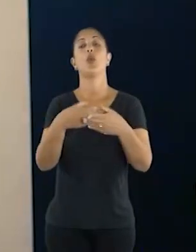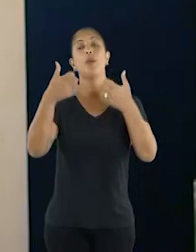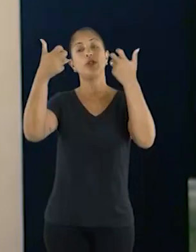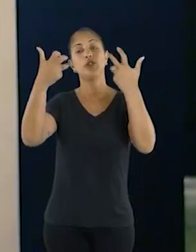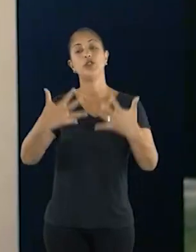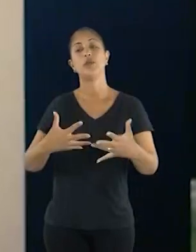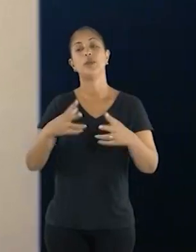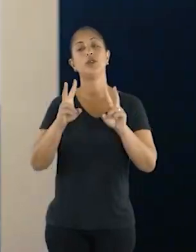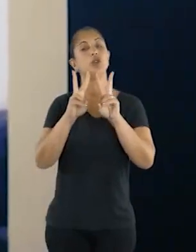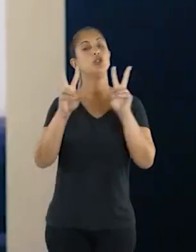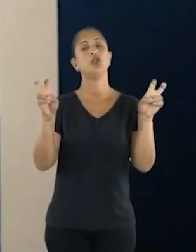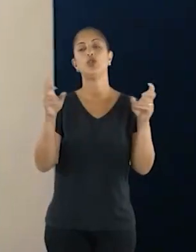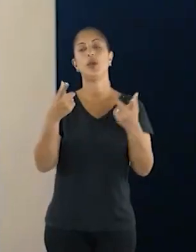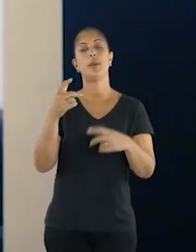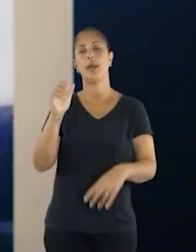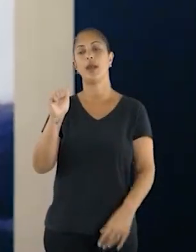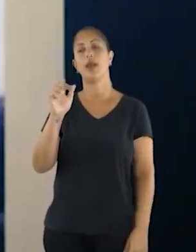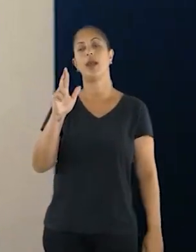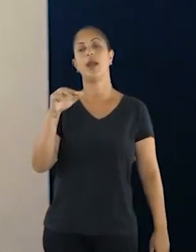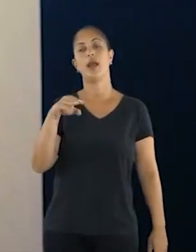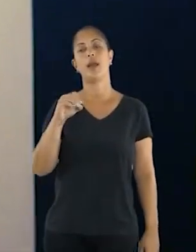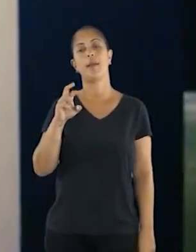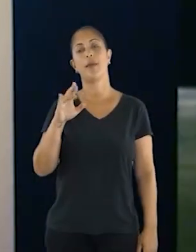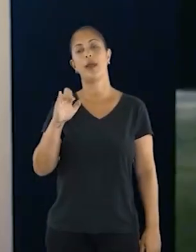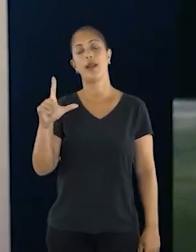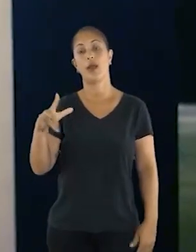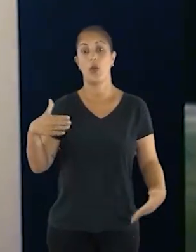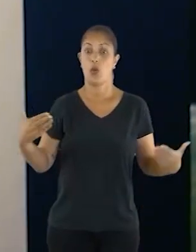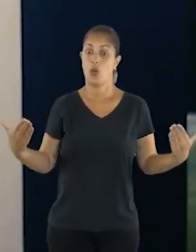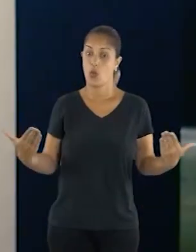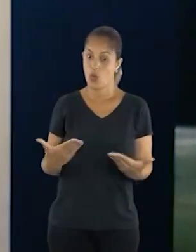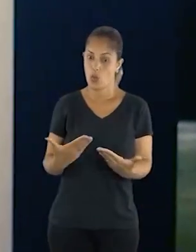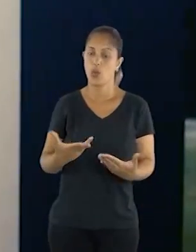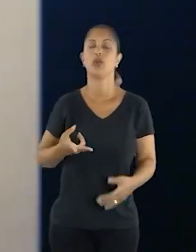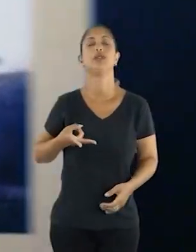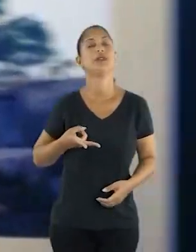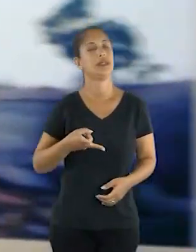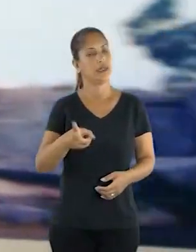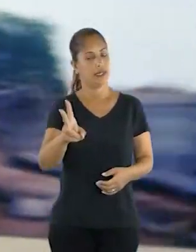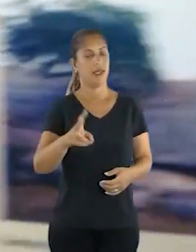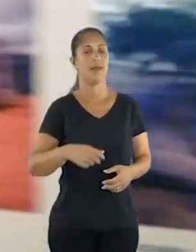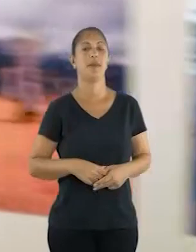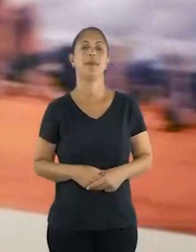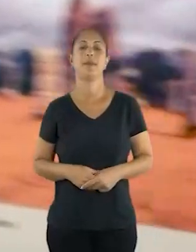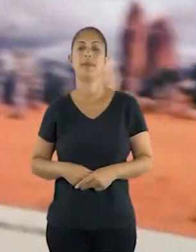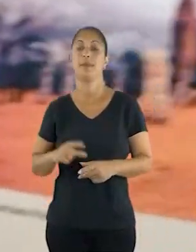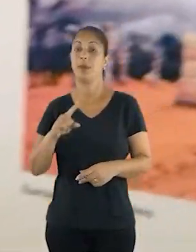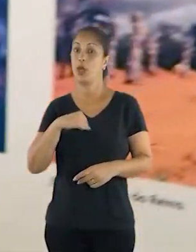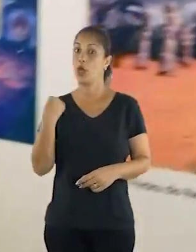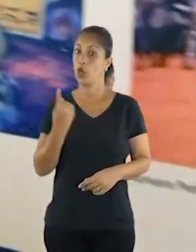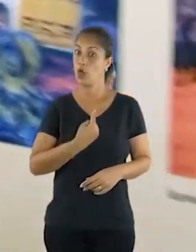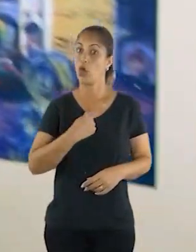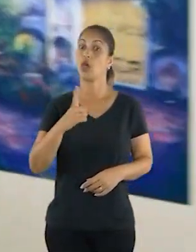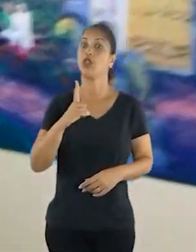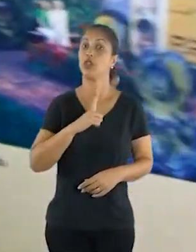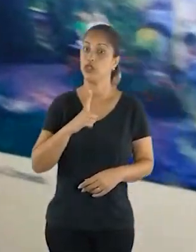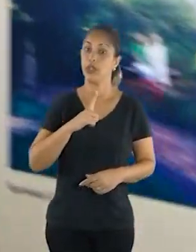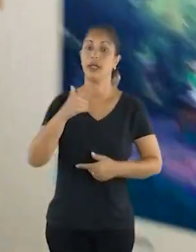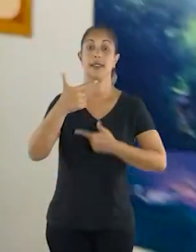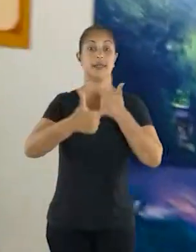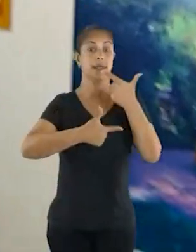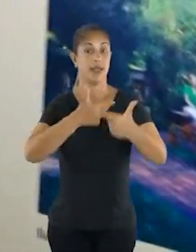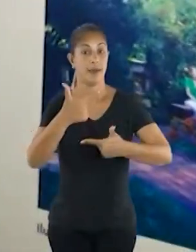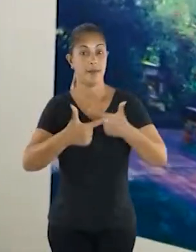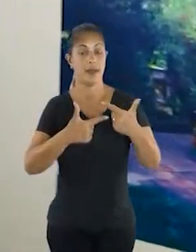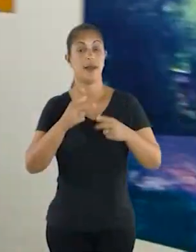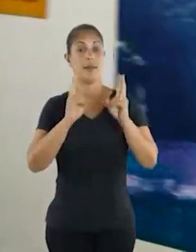falando sobre o armorial hoje e sempre. Então, a gente tem aqui trabalhos